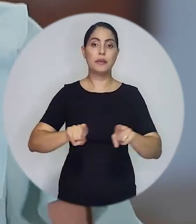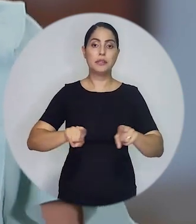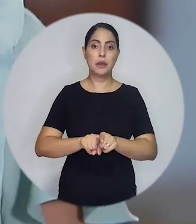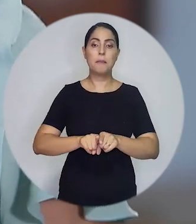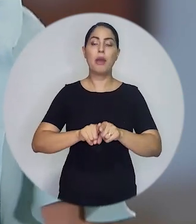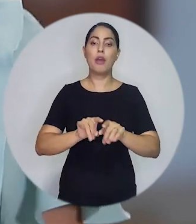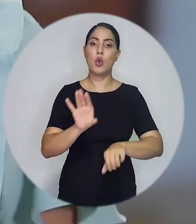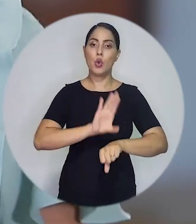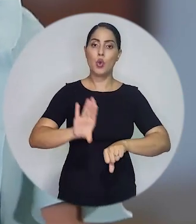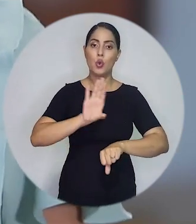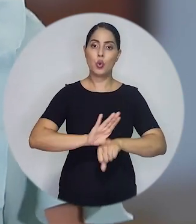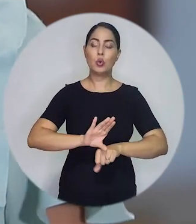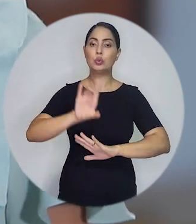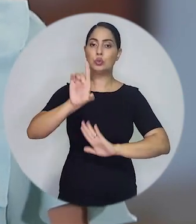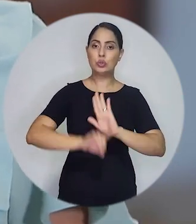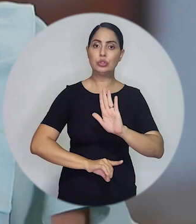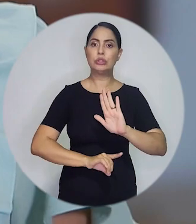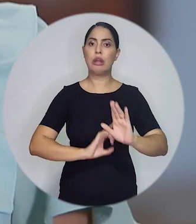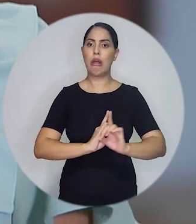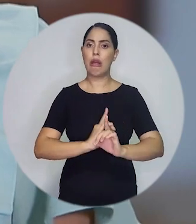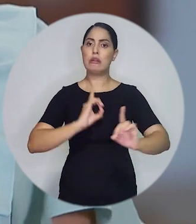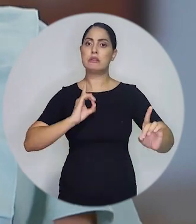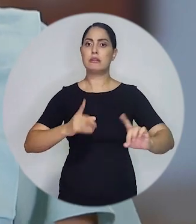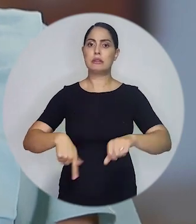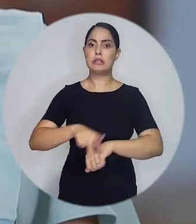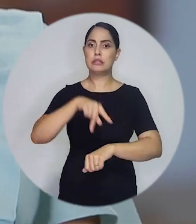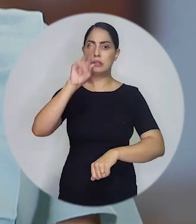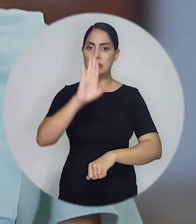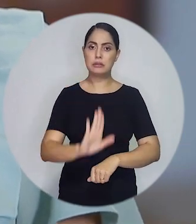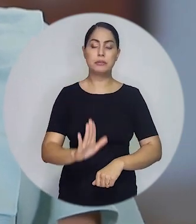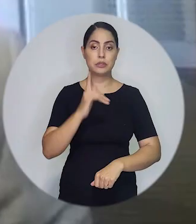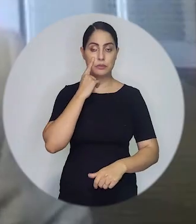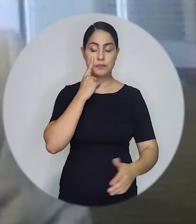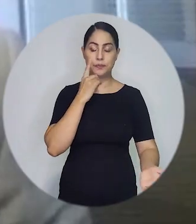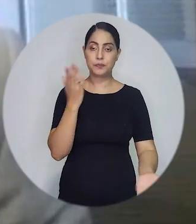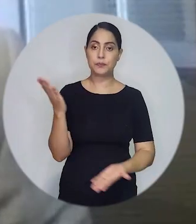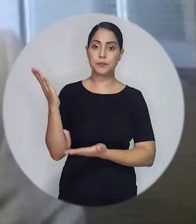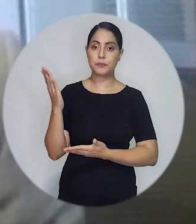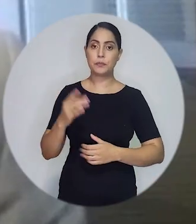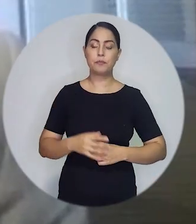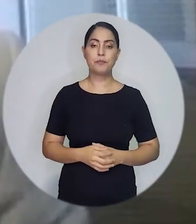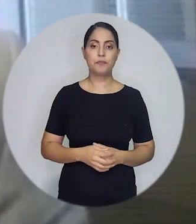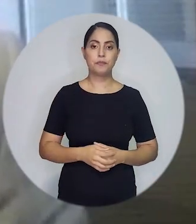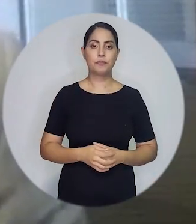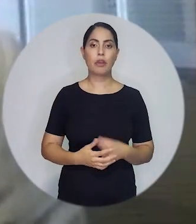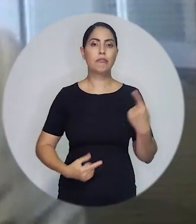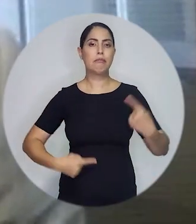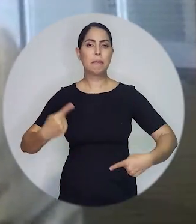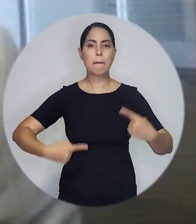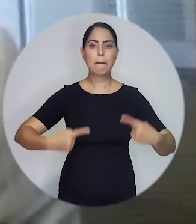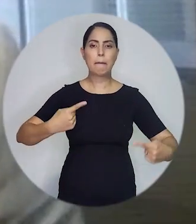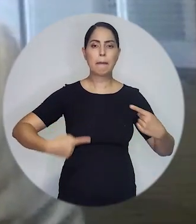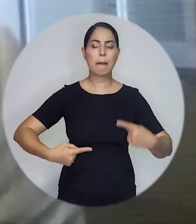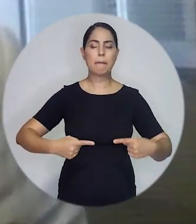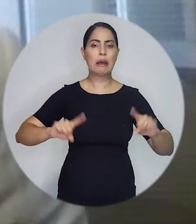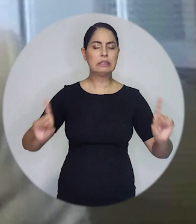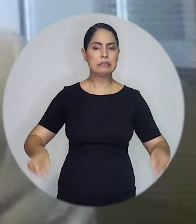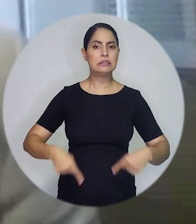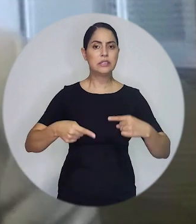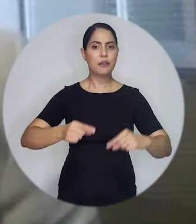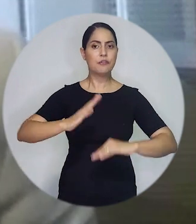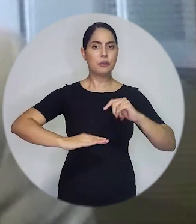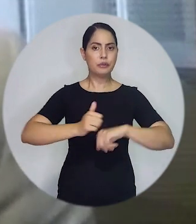artificial e a explosão de cursos do direito na modalidade EAD no país. Debatemos com os estudantes os desafios da